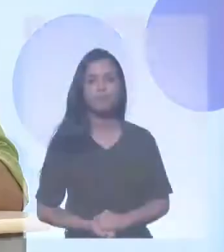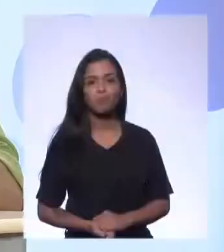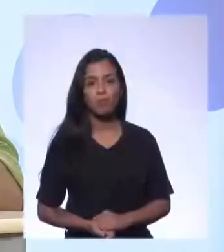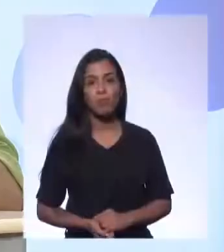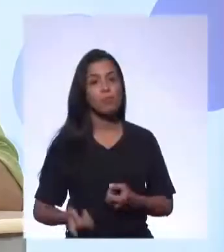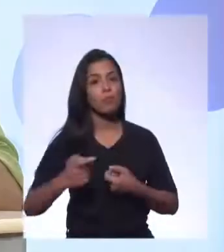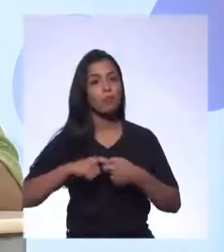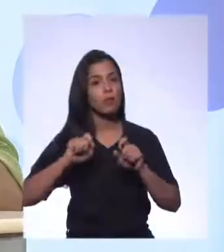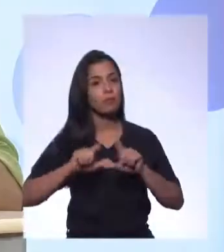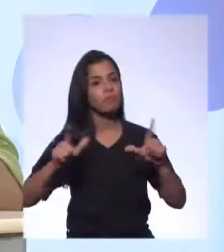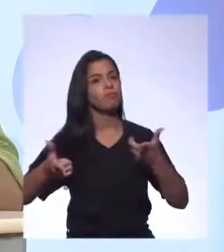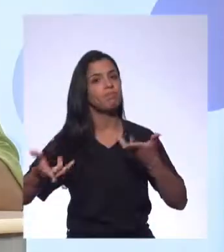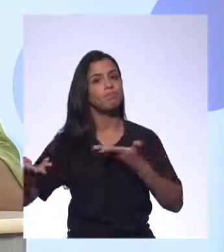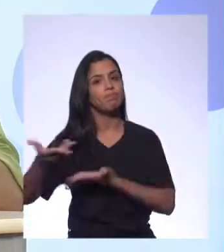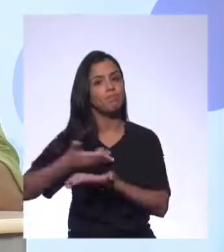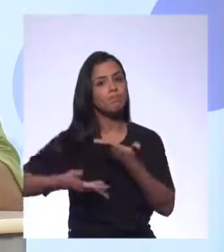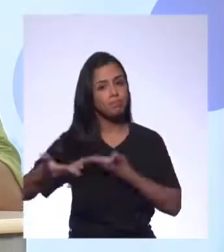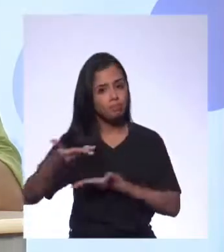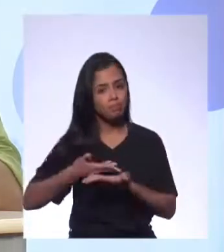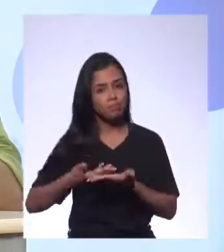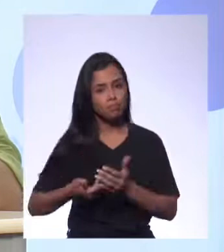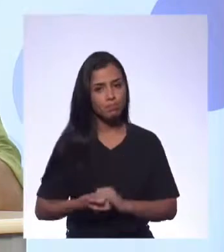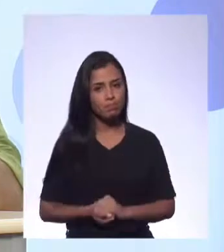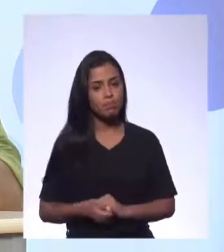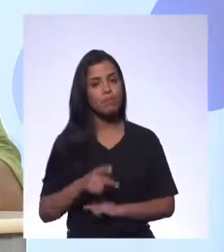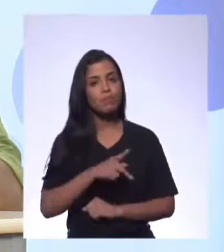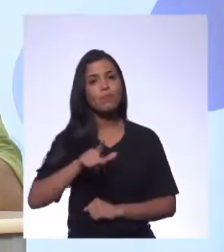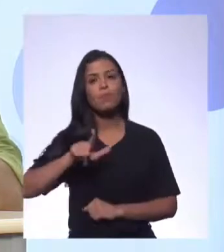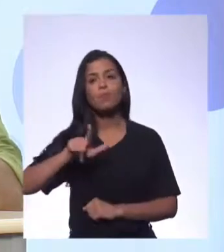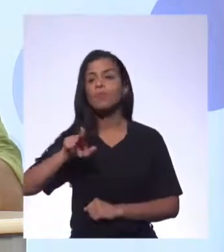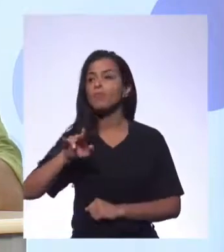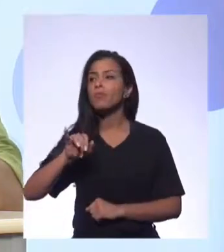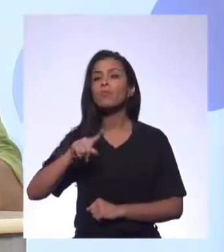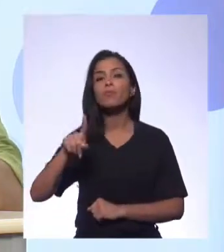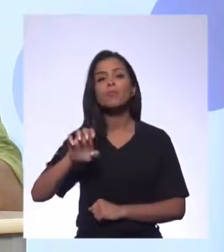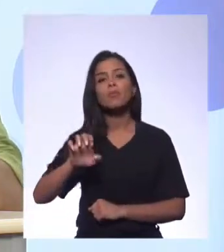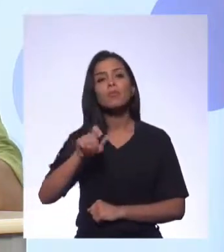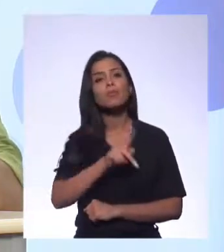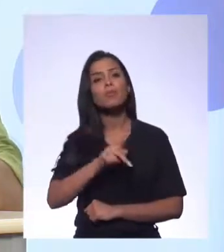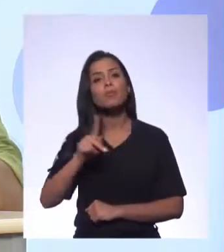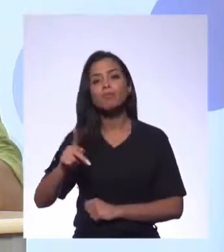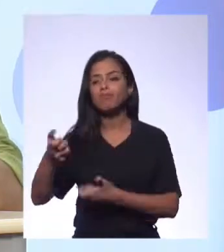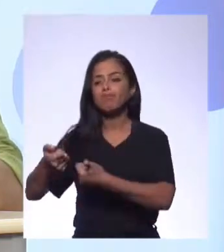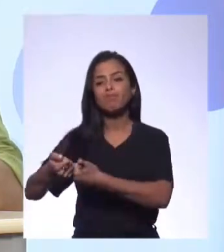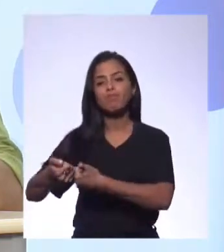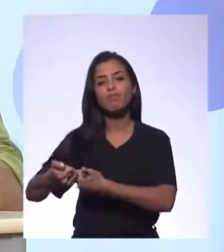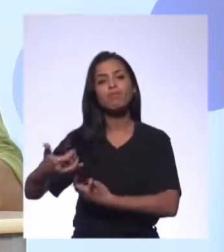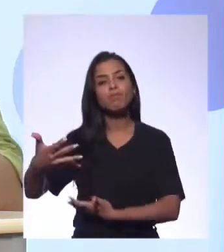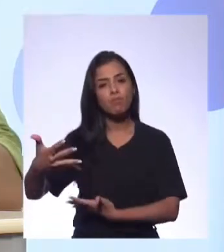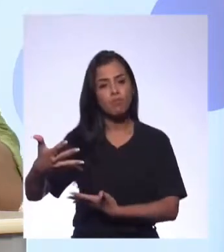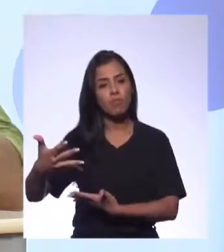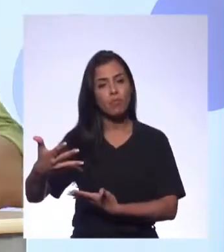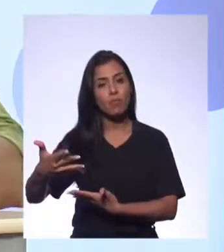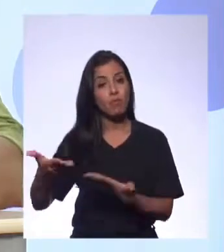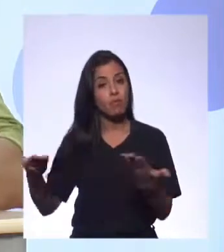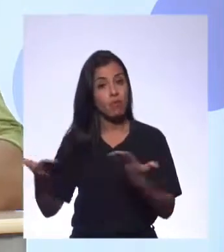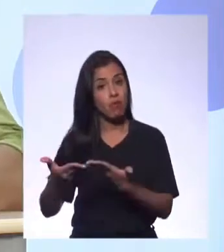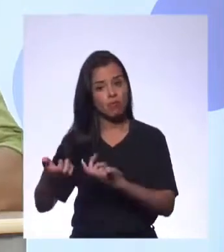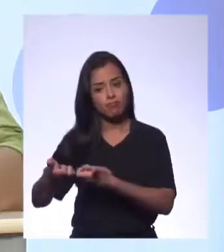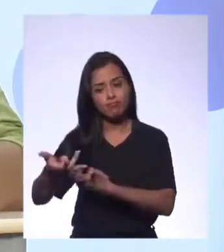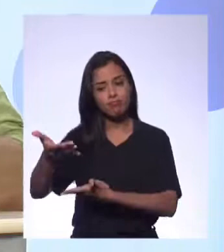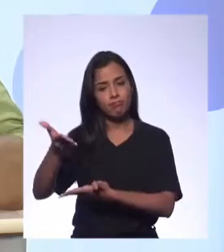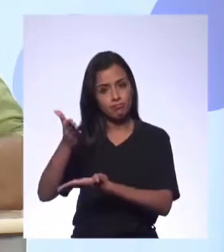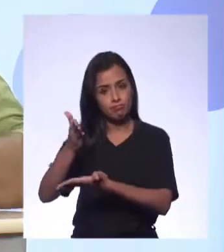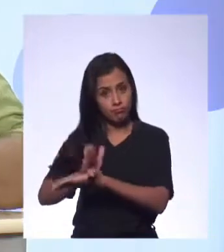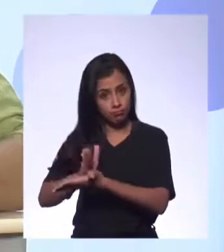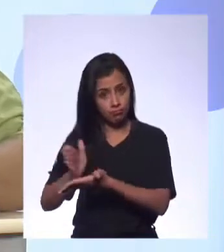Voltamos para a interação. A professora Luíse, os professores estão aqui colocando, né? Agora que terminou a interação,